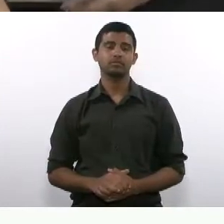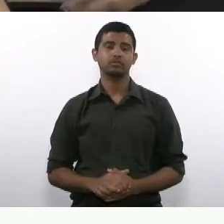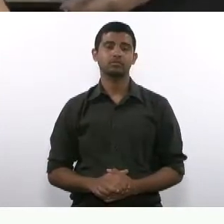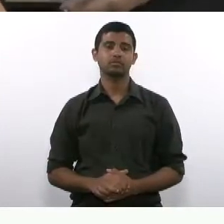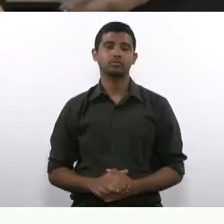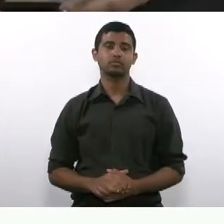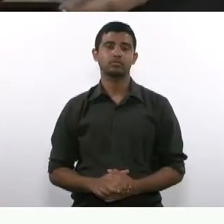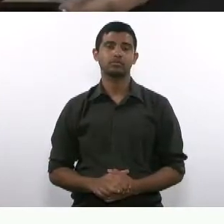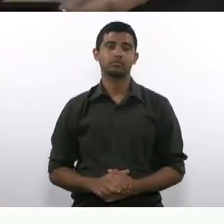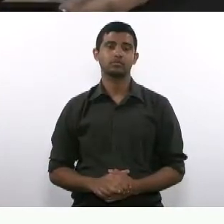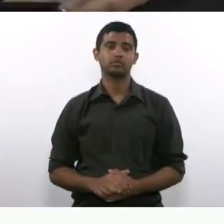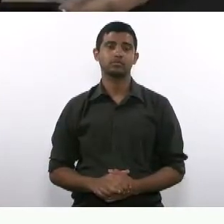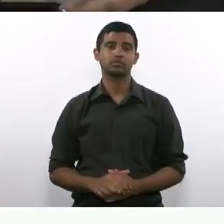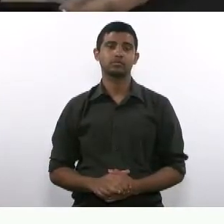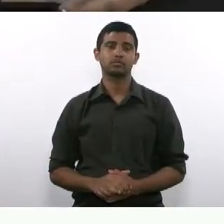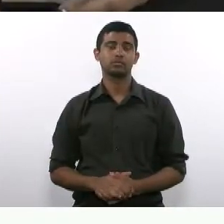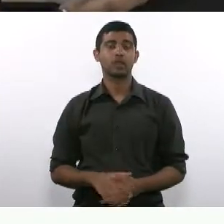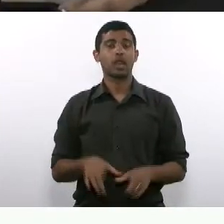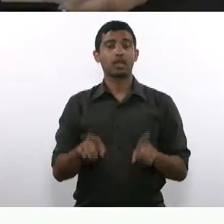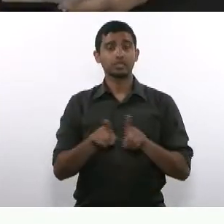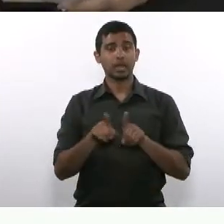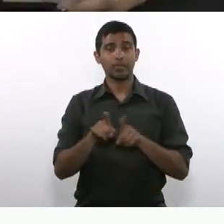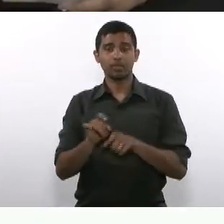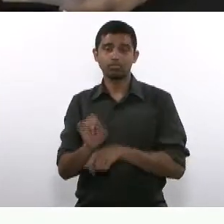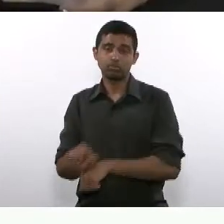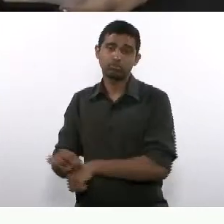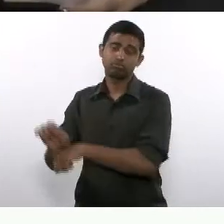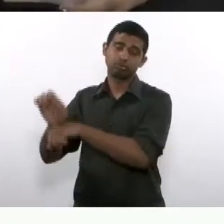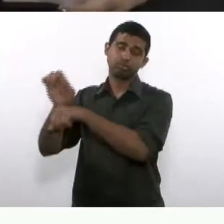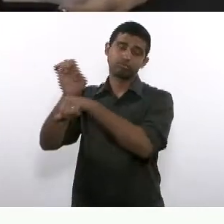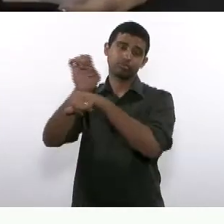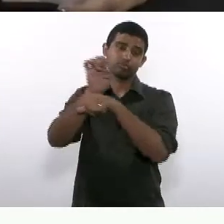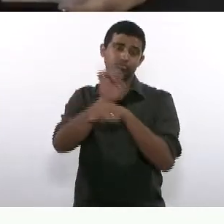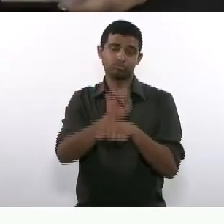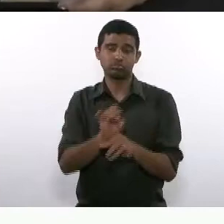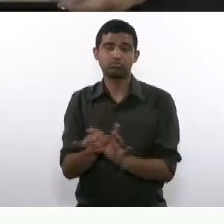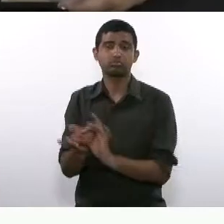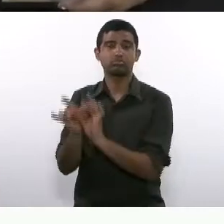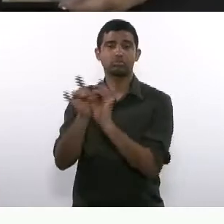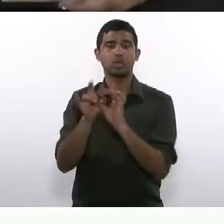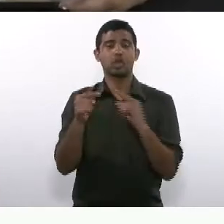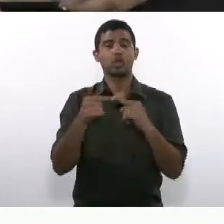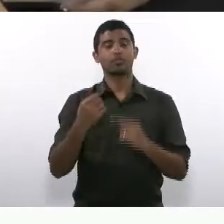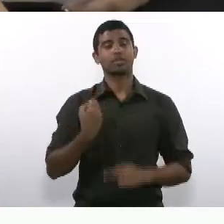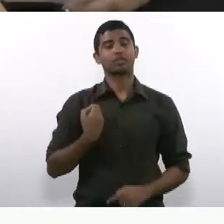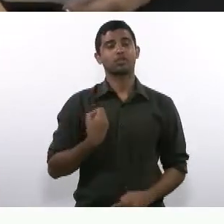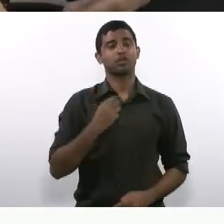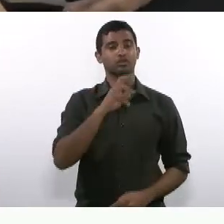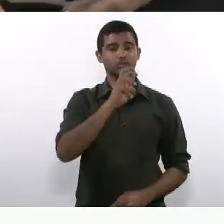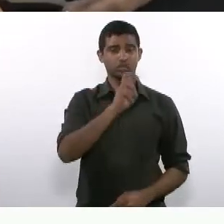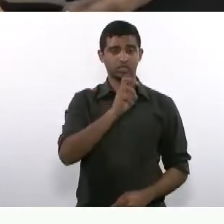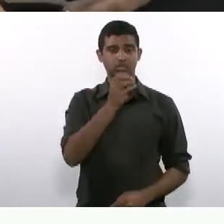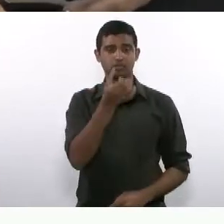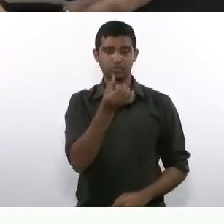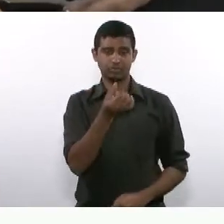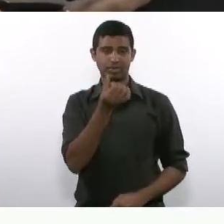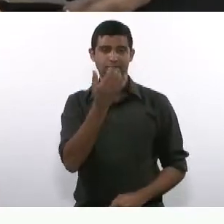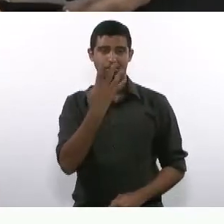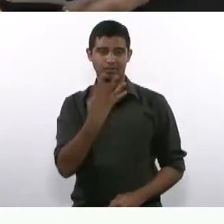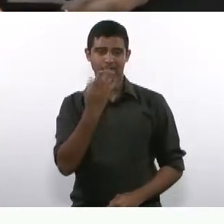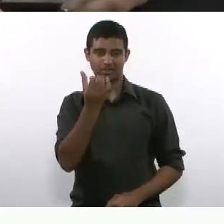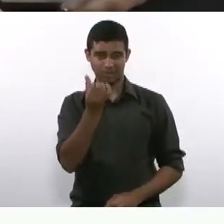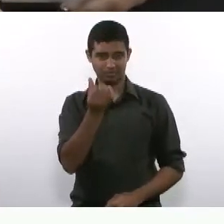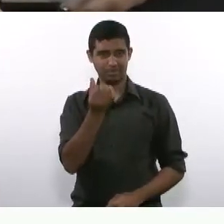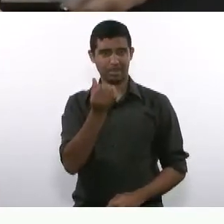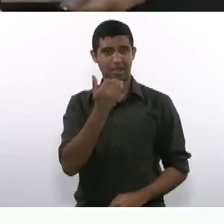E o fortalecimento do mercado de eventos, que é a ação 5646, justamente pelo potencial